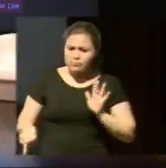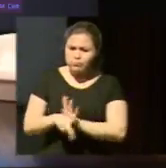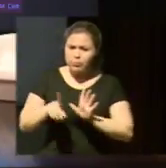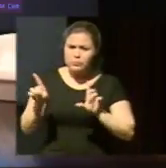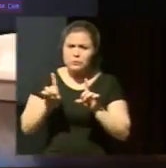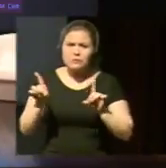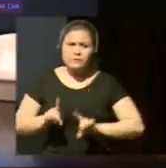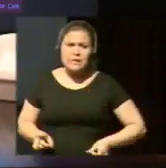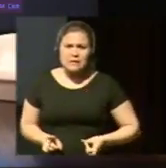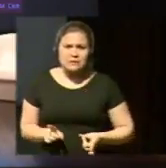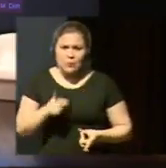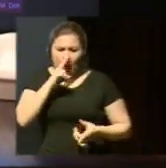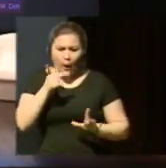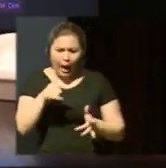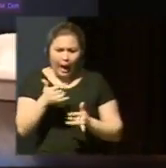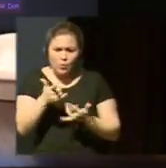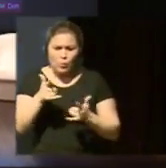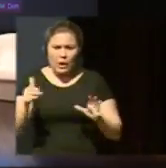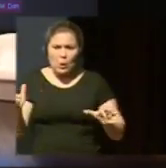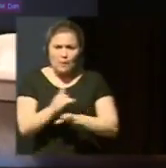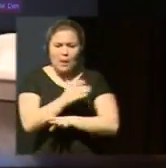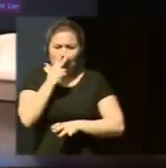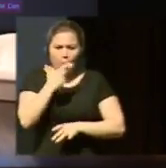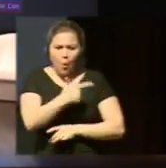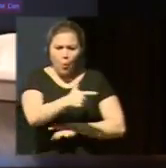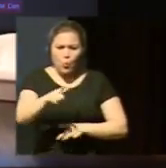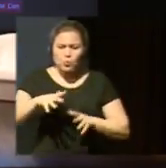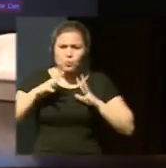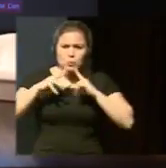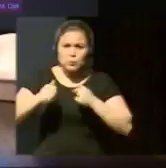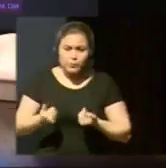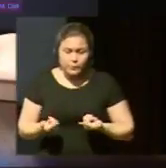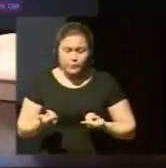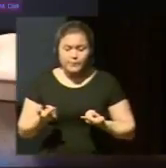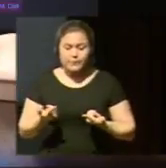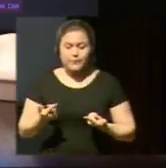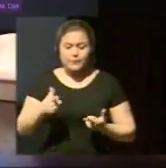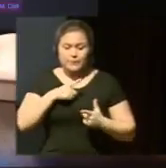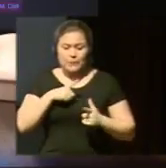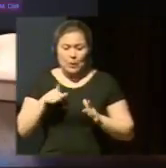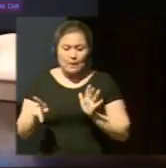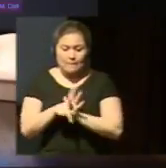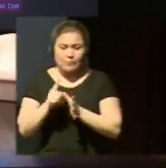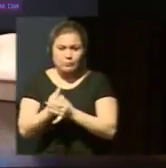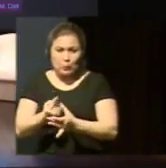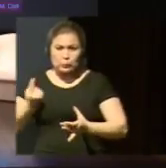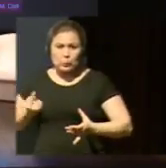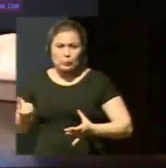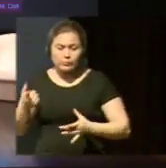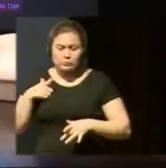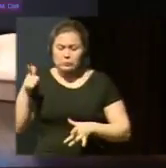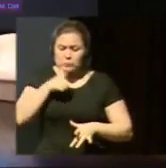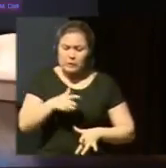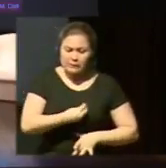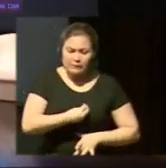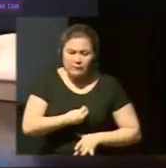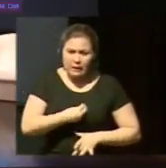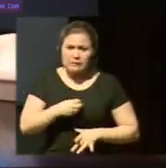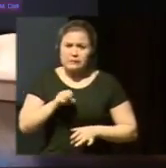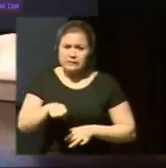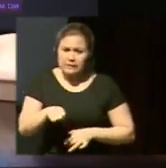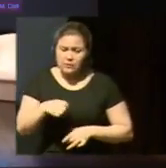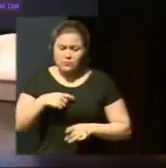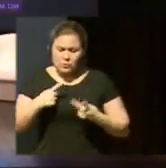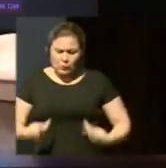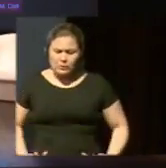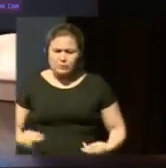pessoa incompleta, não como outros animais, seres vivos, que são autônomos e conseguem sobreviver, e sim o